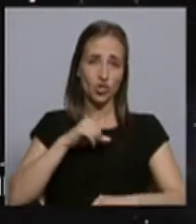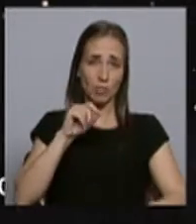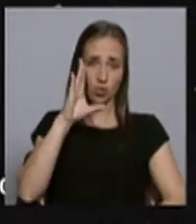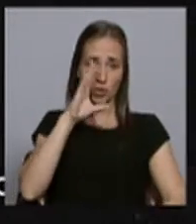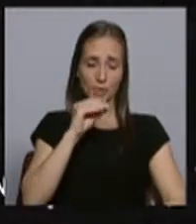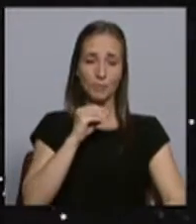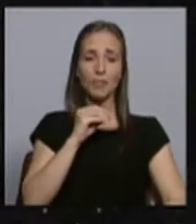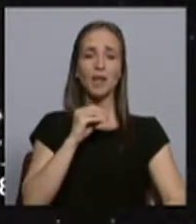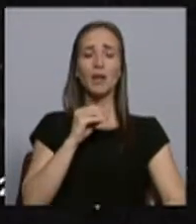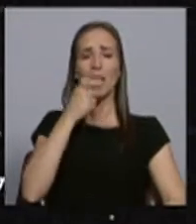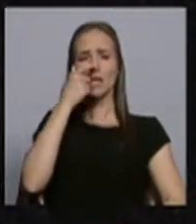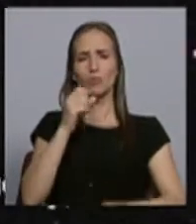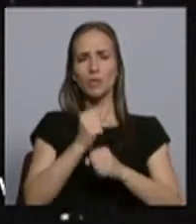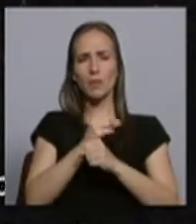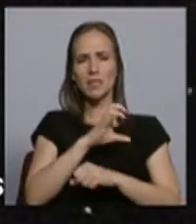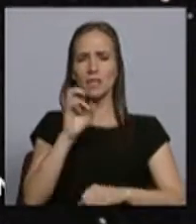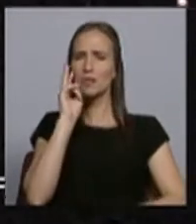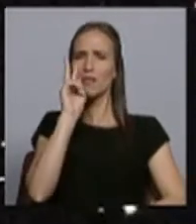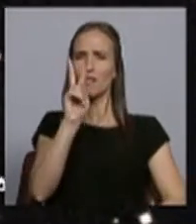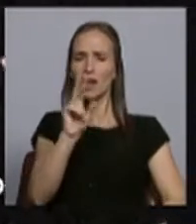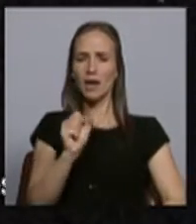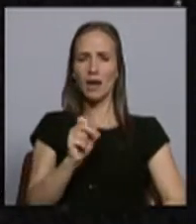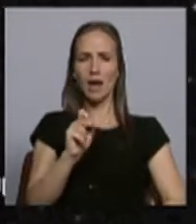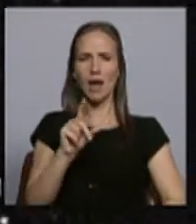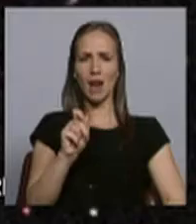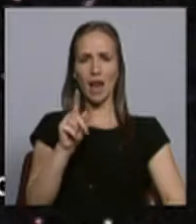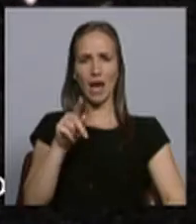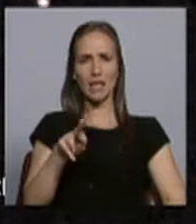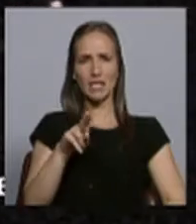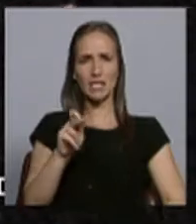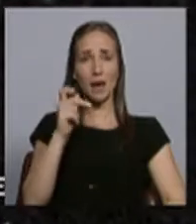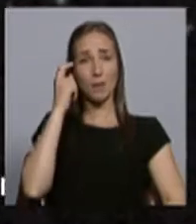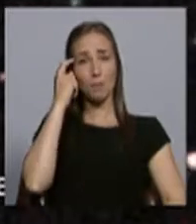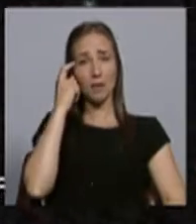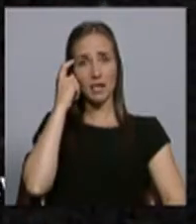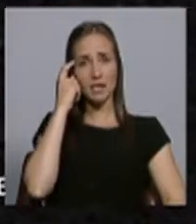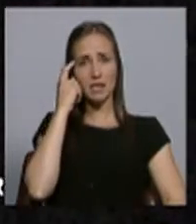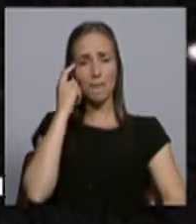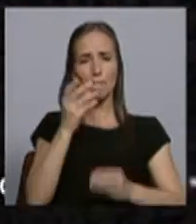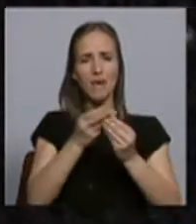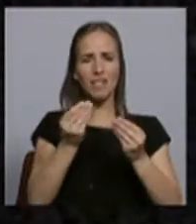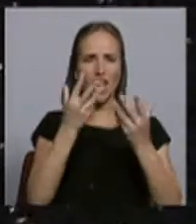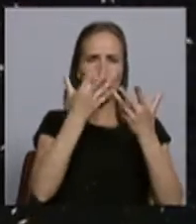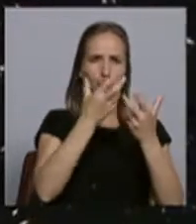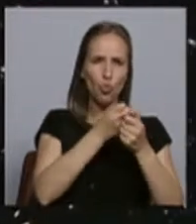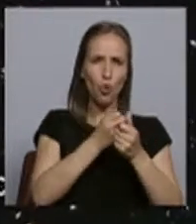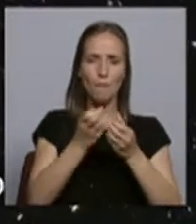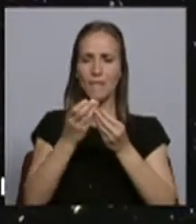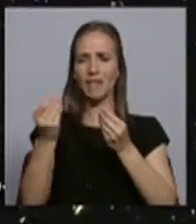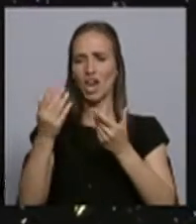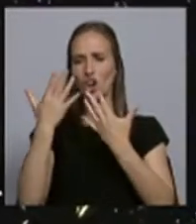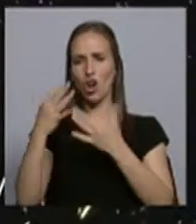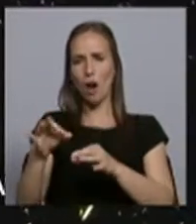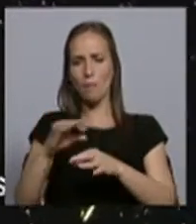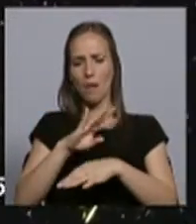para aquela galáxia, estavam à espera de encontrar uma galáxia em que a contribuição de matéria escura e de matéria normal fosse aquela que nós